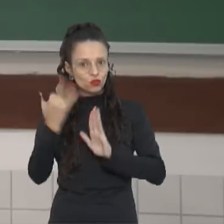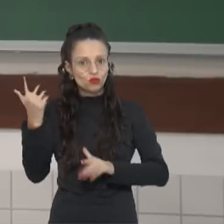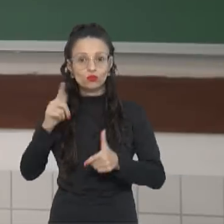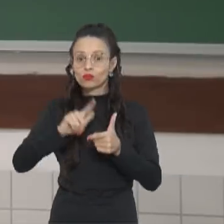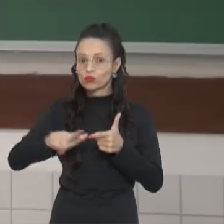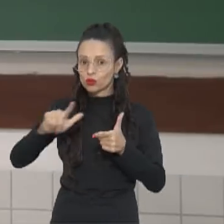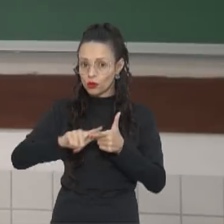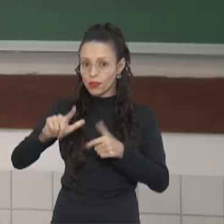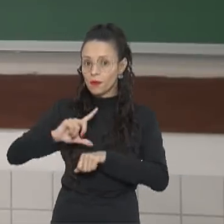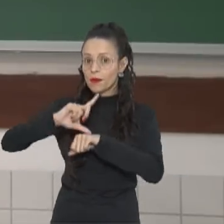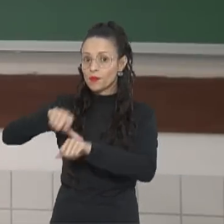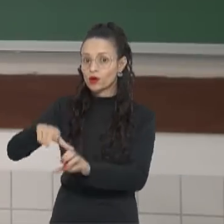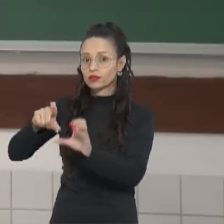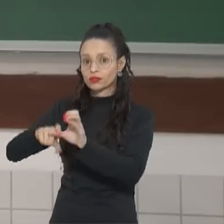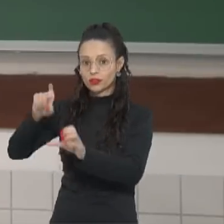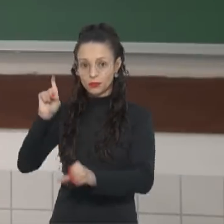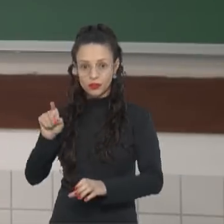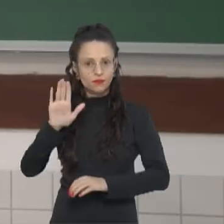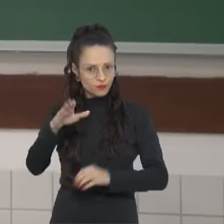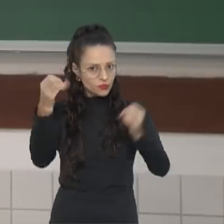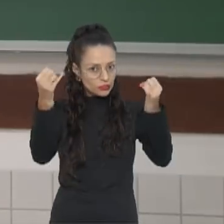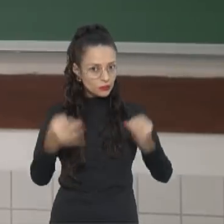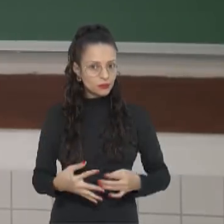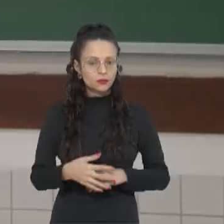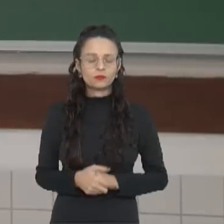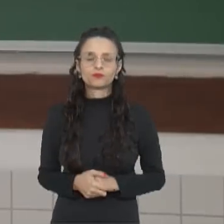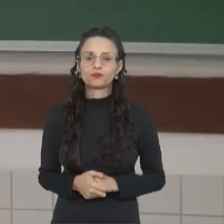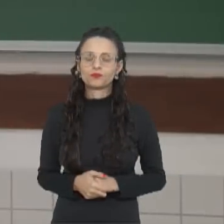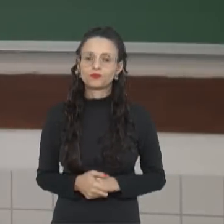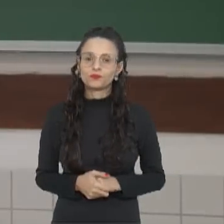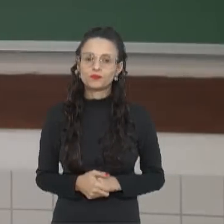problemas pós-independência. A gente vai falar um pouquinho hoje ainda.